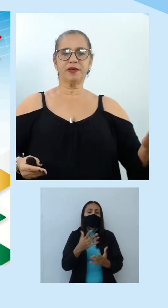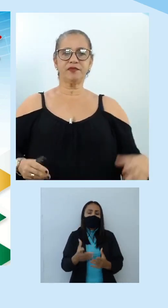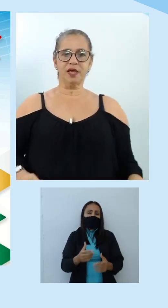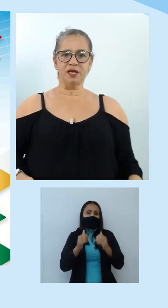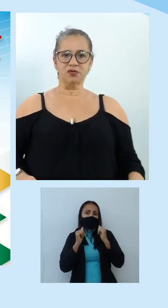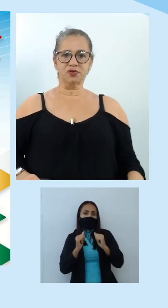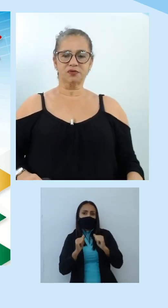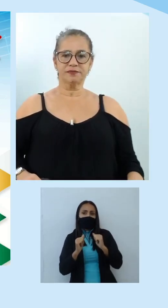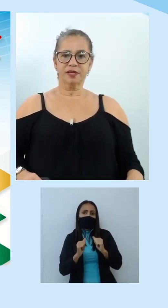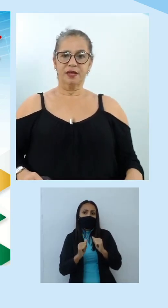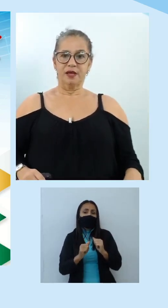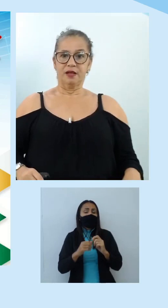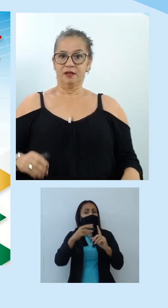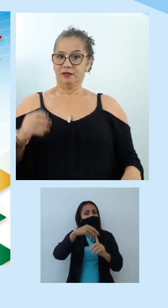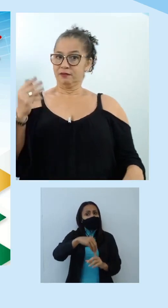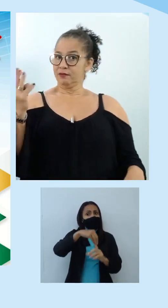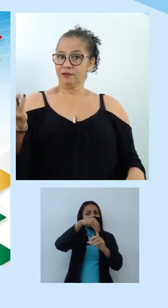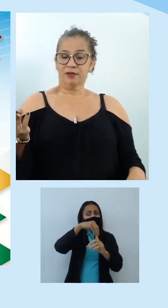e de privilégios.